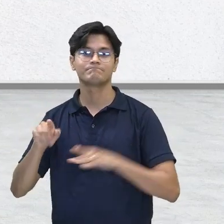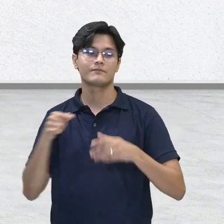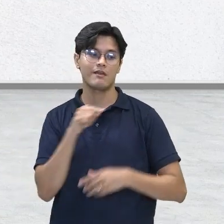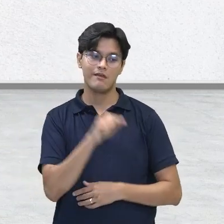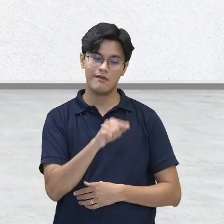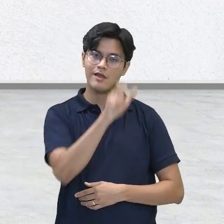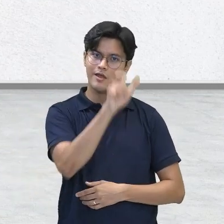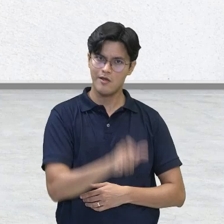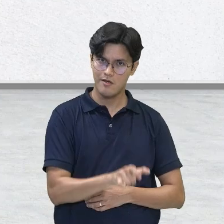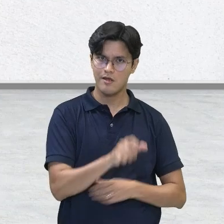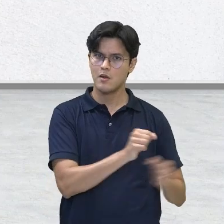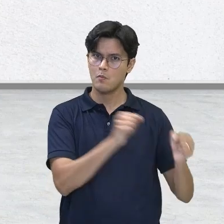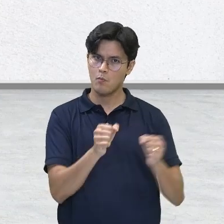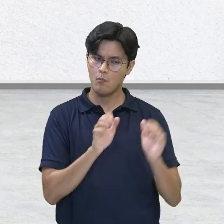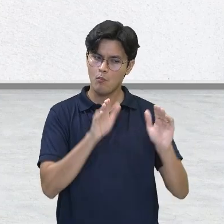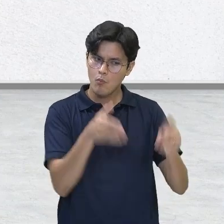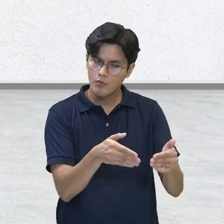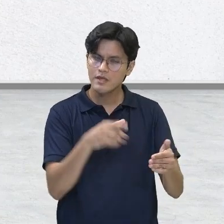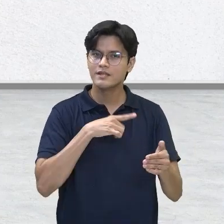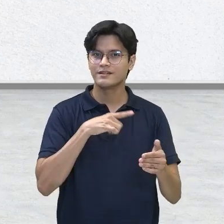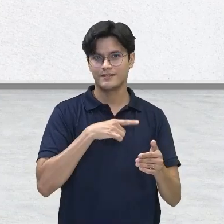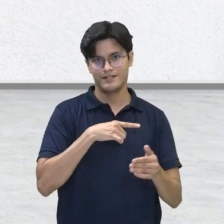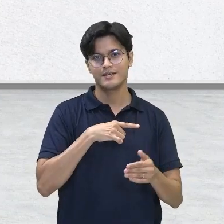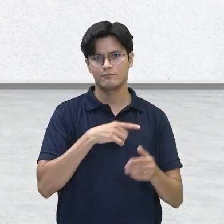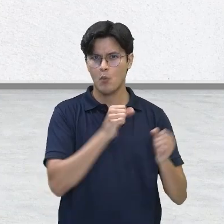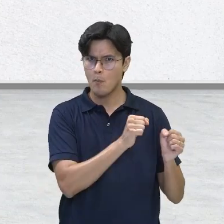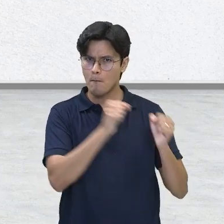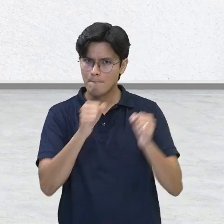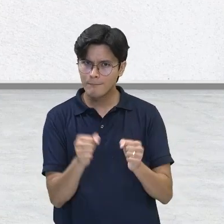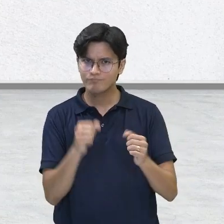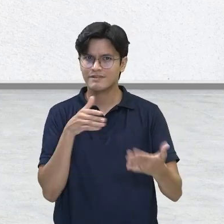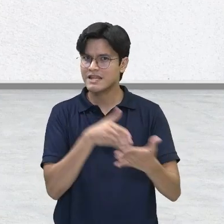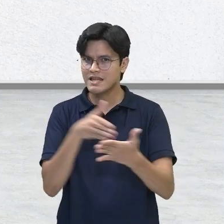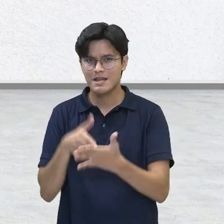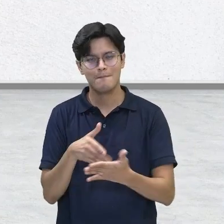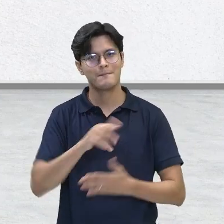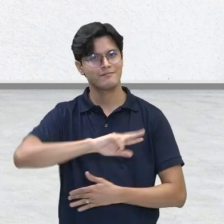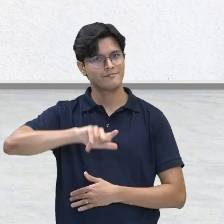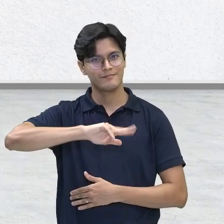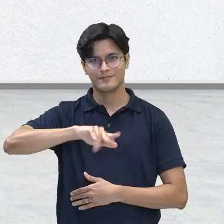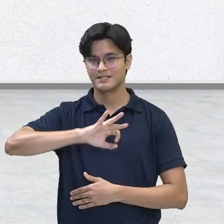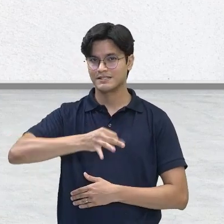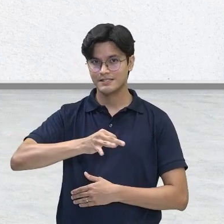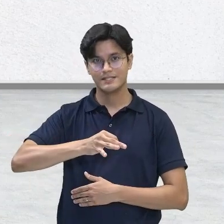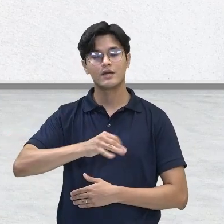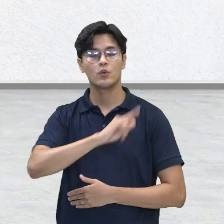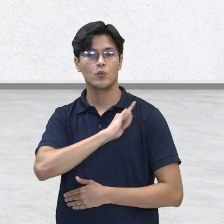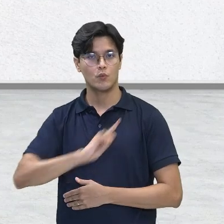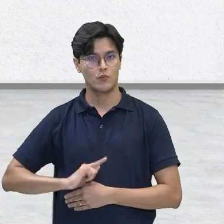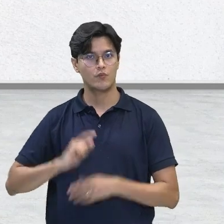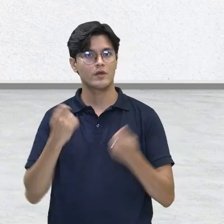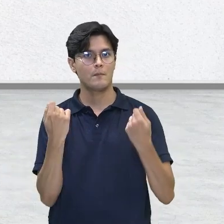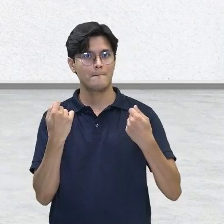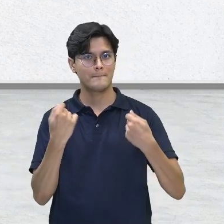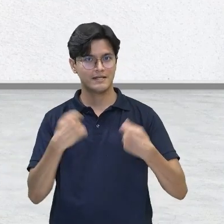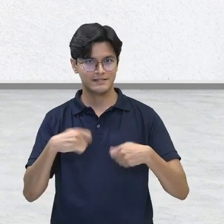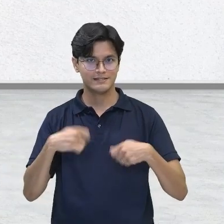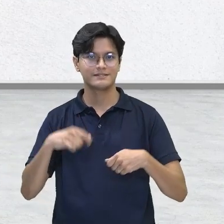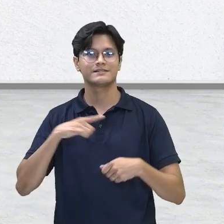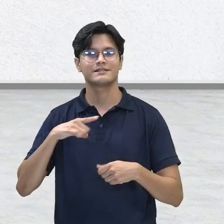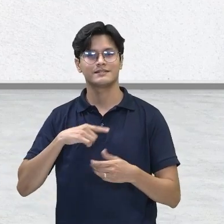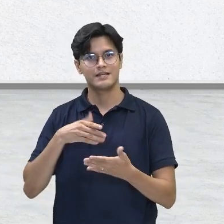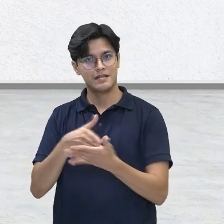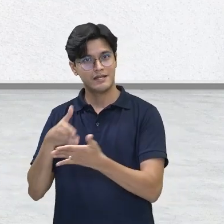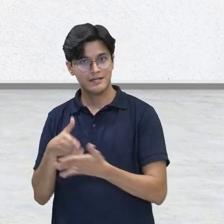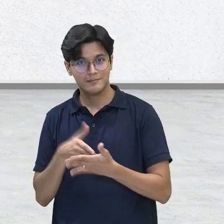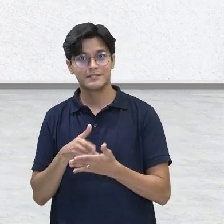como pensa Locke? Locke diz o seguinte: o governo deve ser limitado e